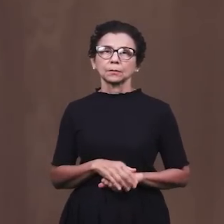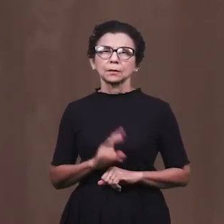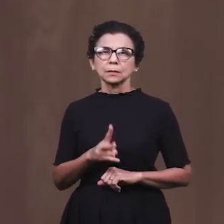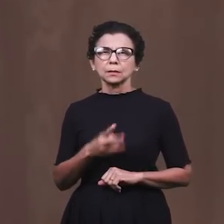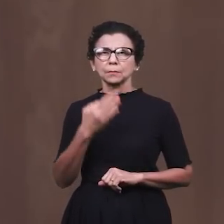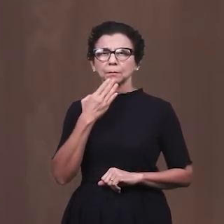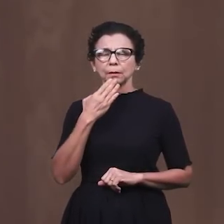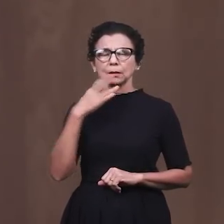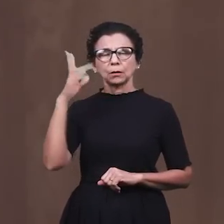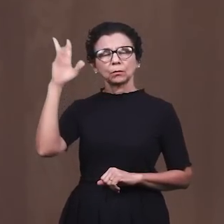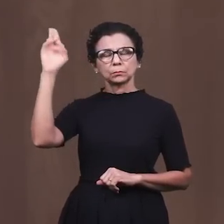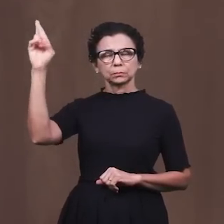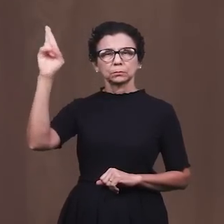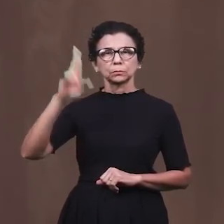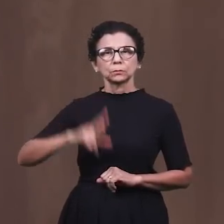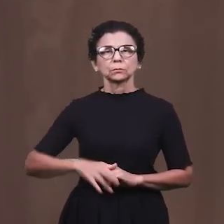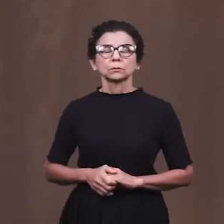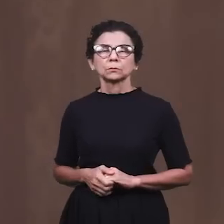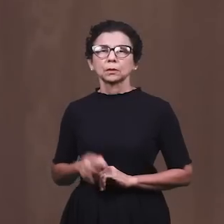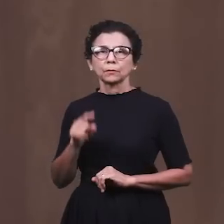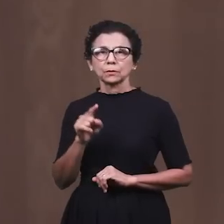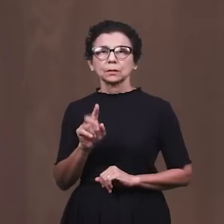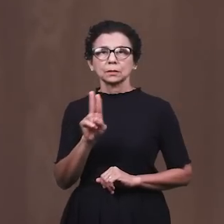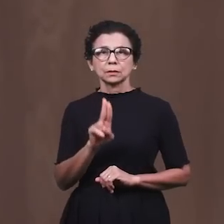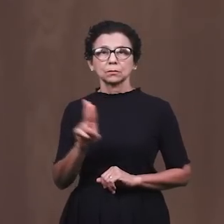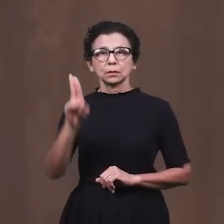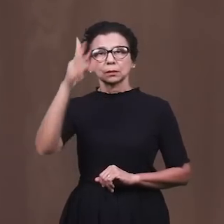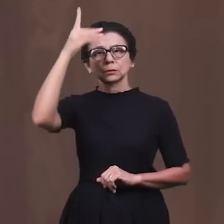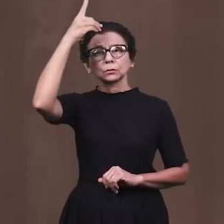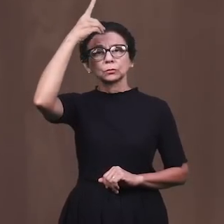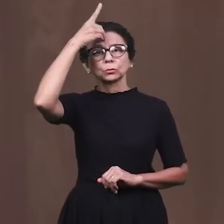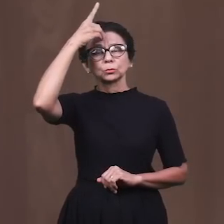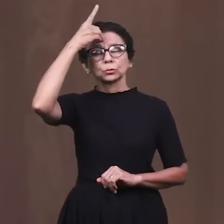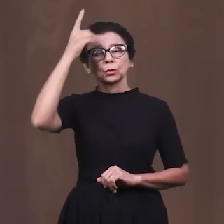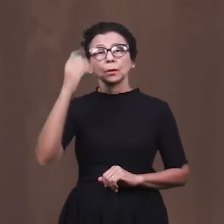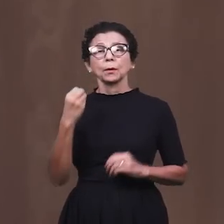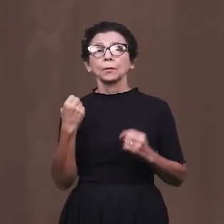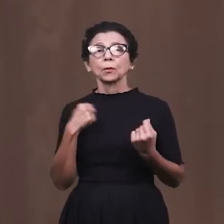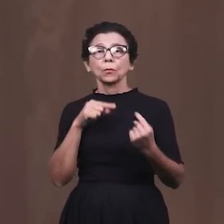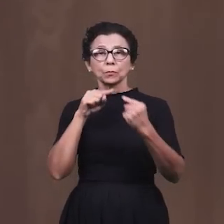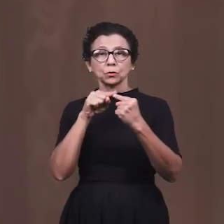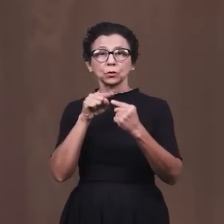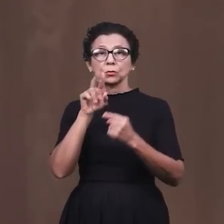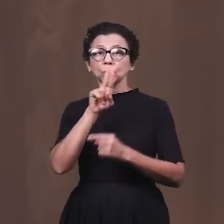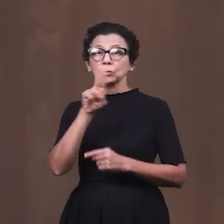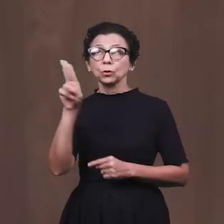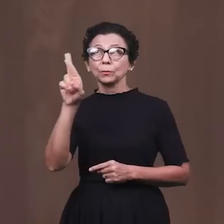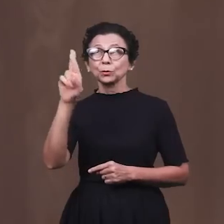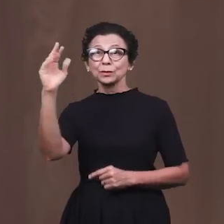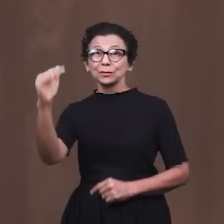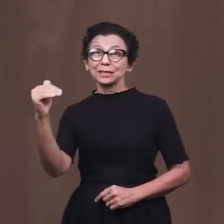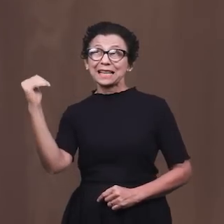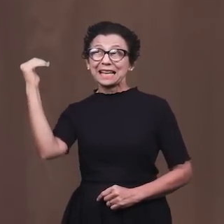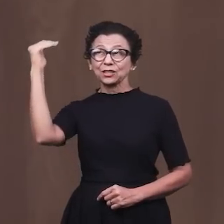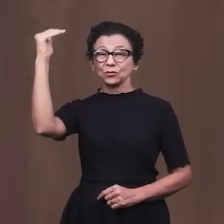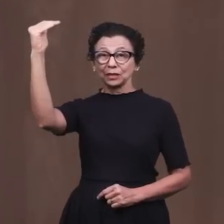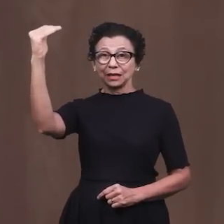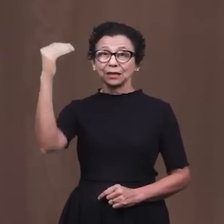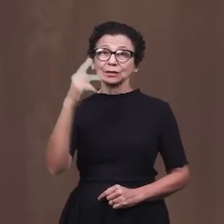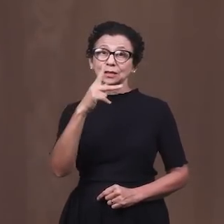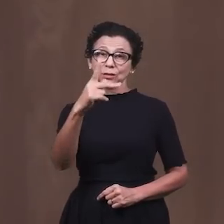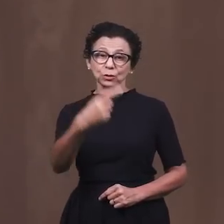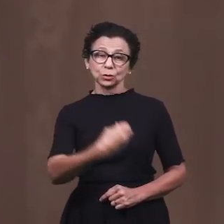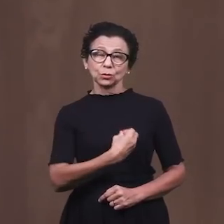os jovens, peça sempre ao Senhor a ser usado nos dons espirituais para que o nome do Senhor seja glorificado através da